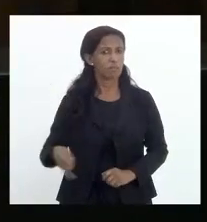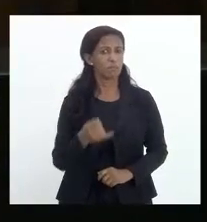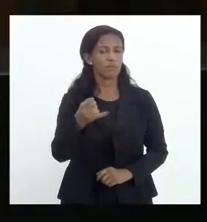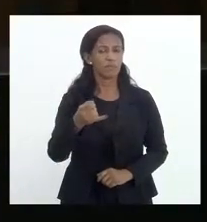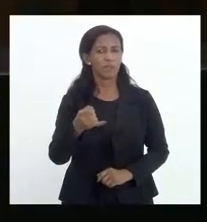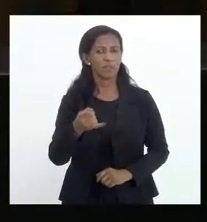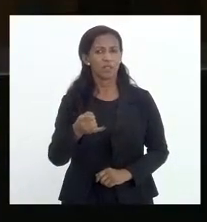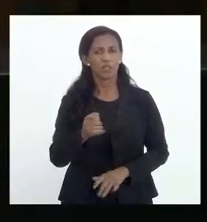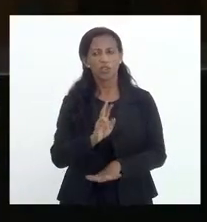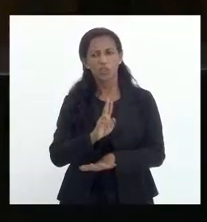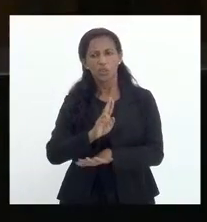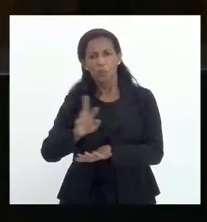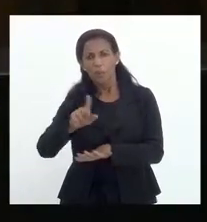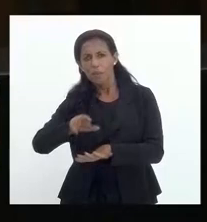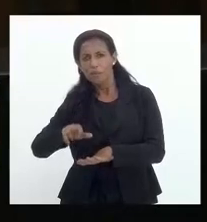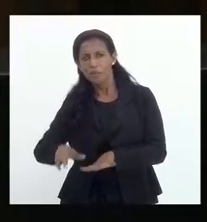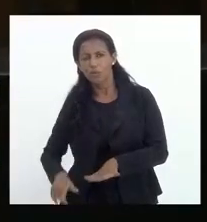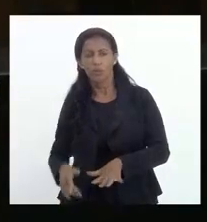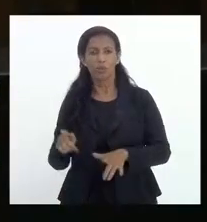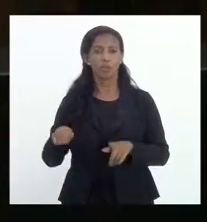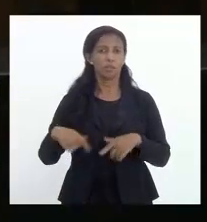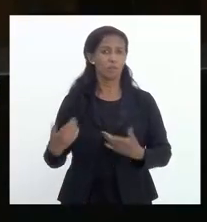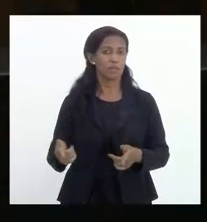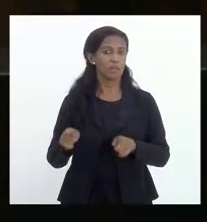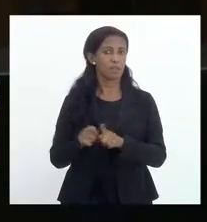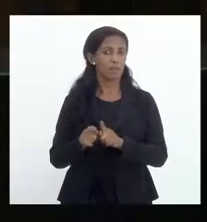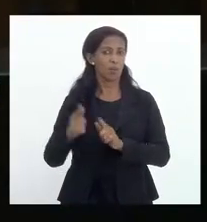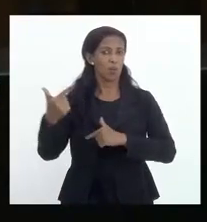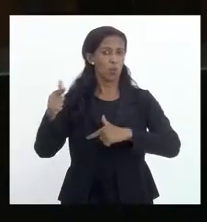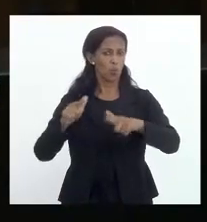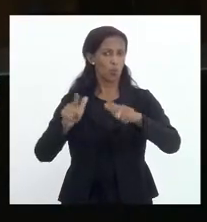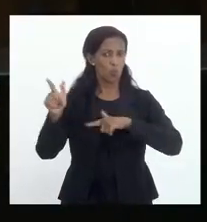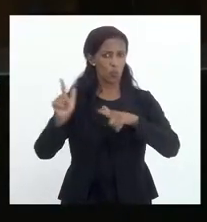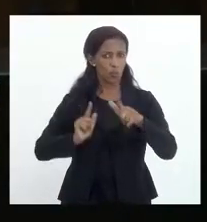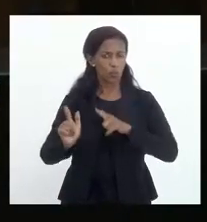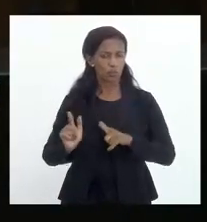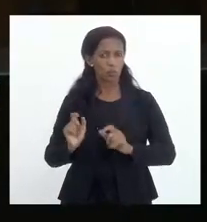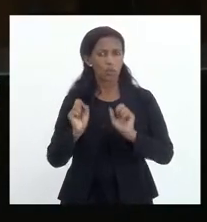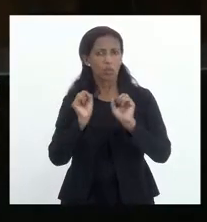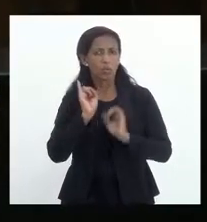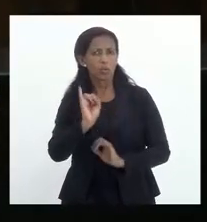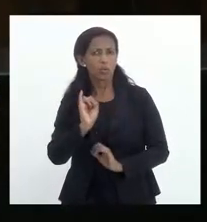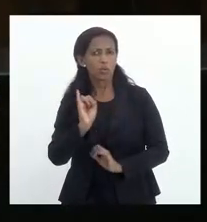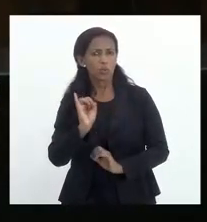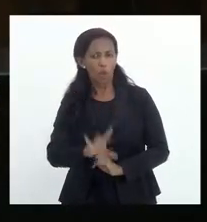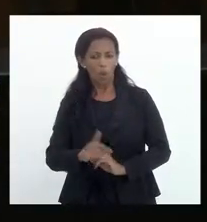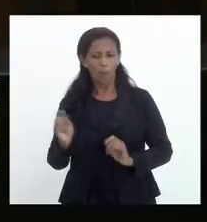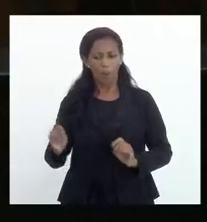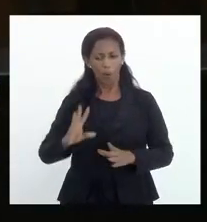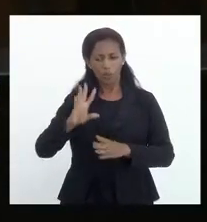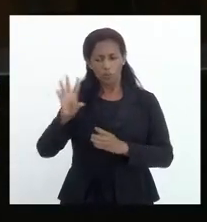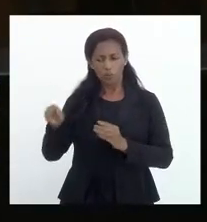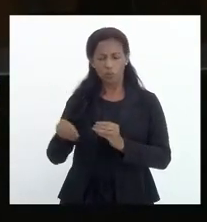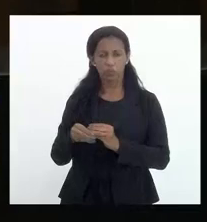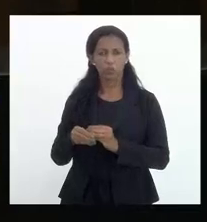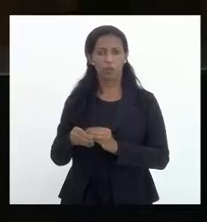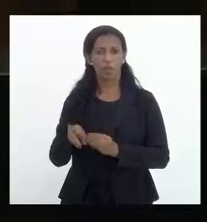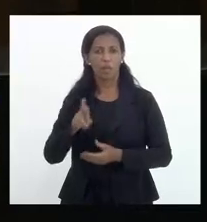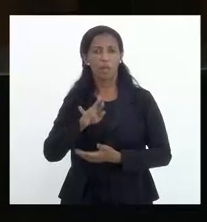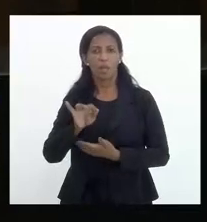de tais nomeações, assim como outras vedações, só poderão ser objeto de compensação